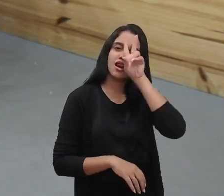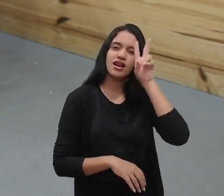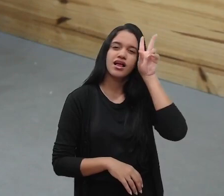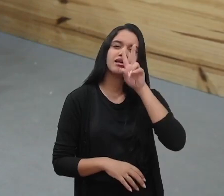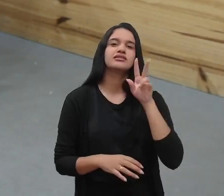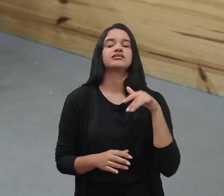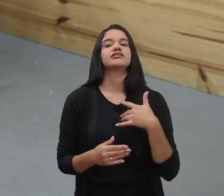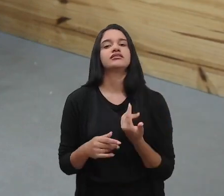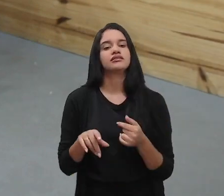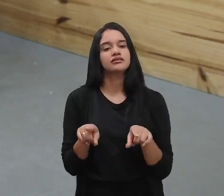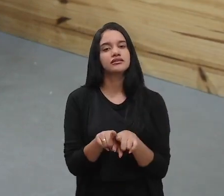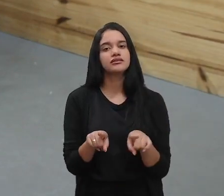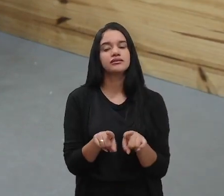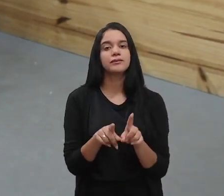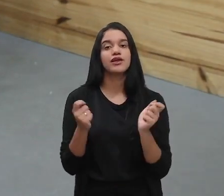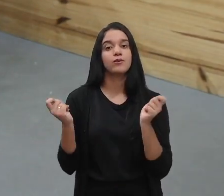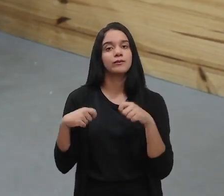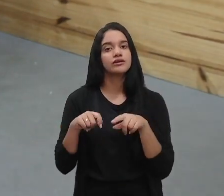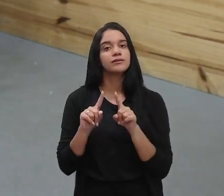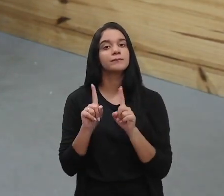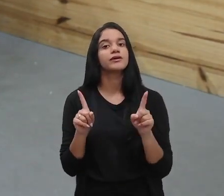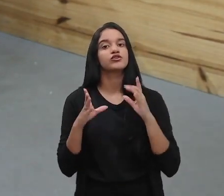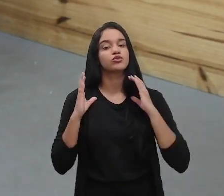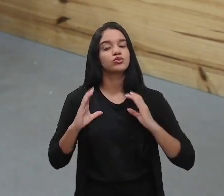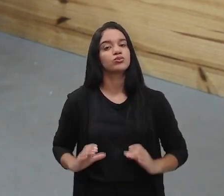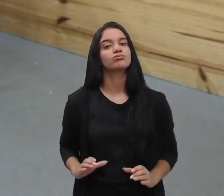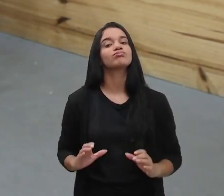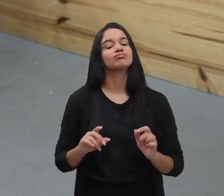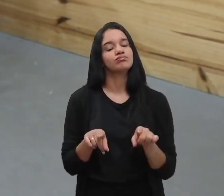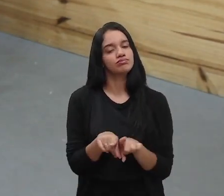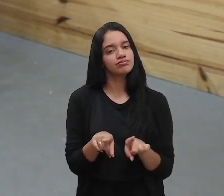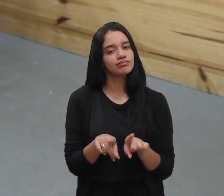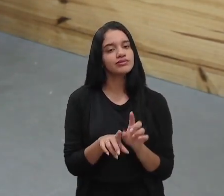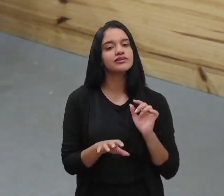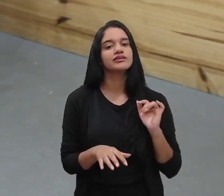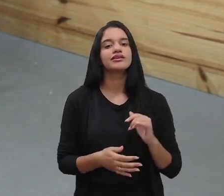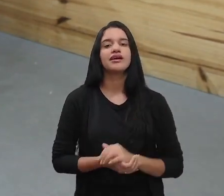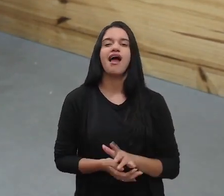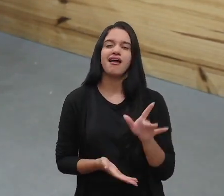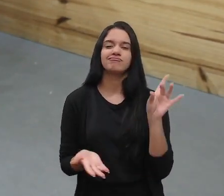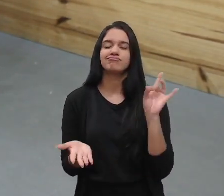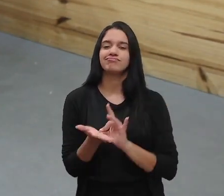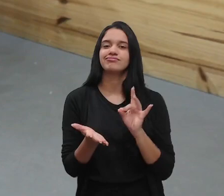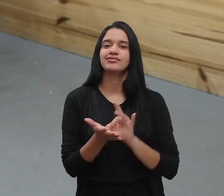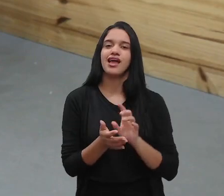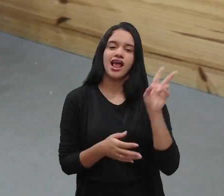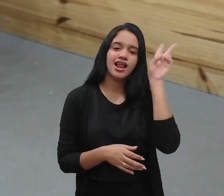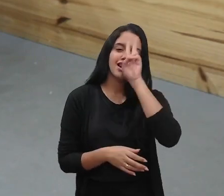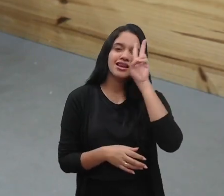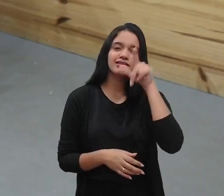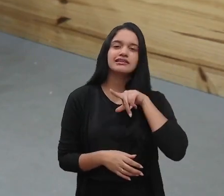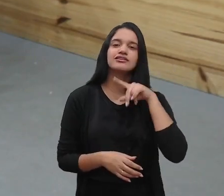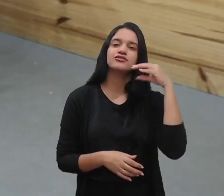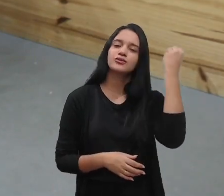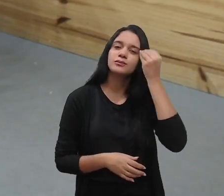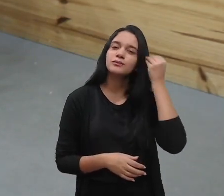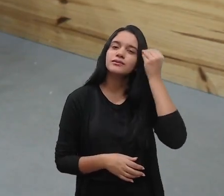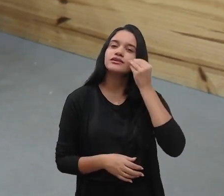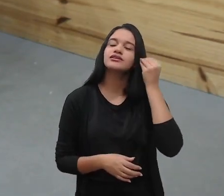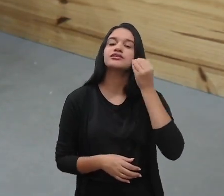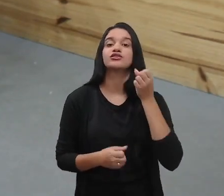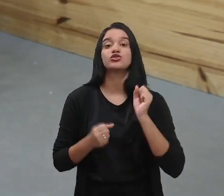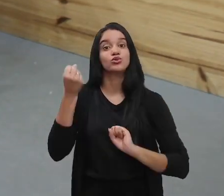gente sempre contrata pelas competências, mas o comportamental é o que leva a gente a fazer o desligamento. É verdade. Eu lembro que eu tive uma experiência numa indústria, logo quando